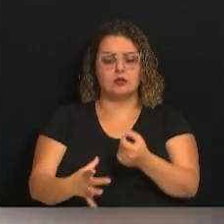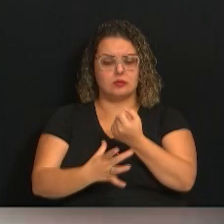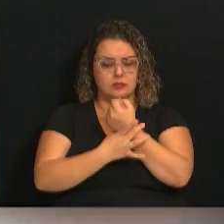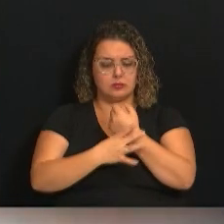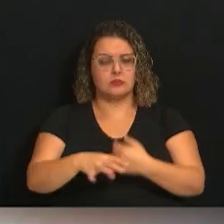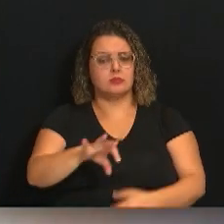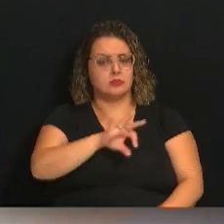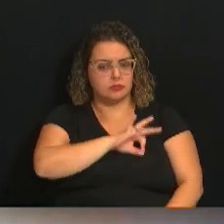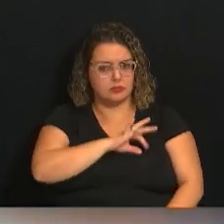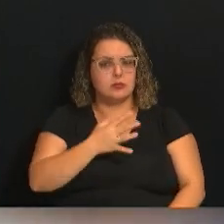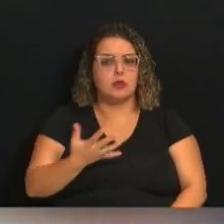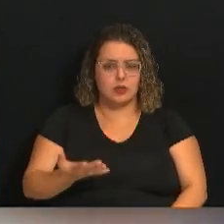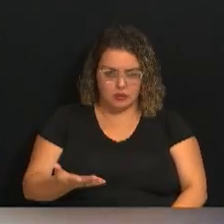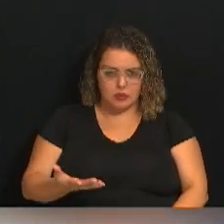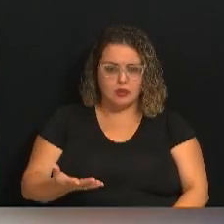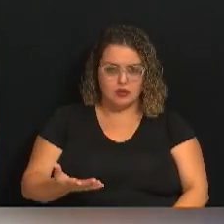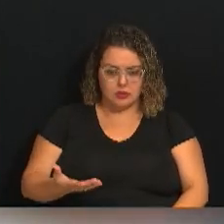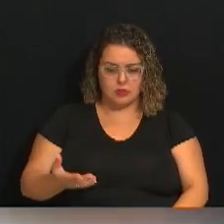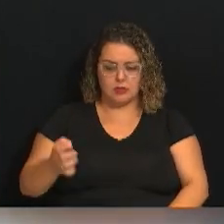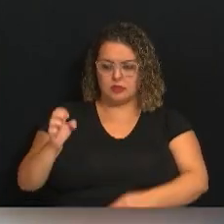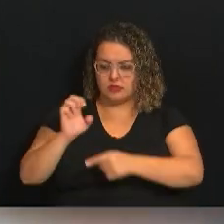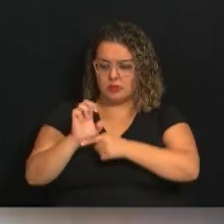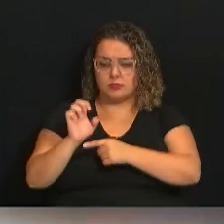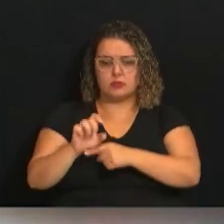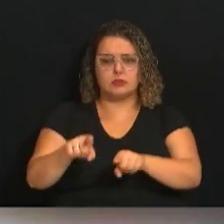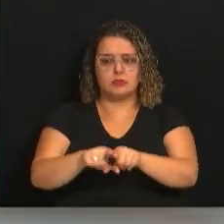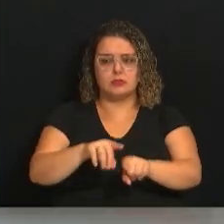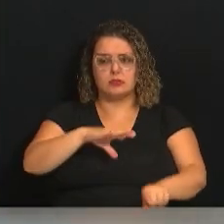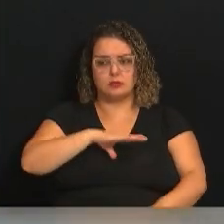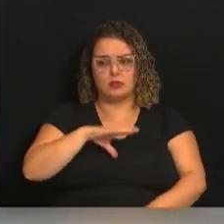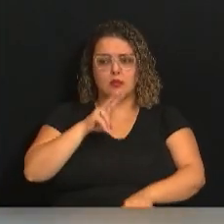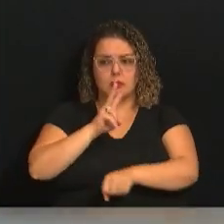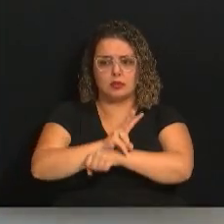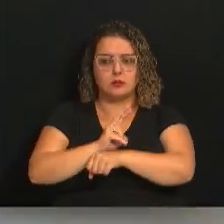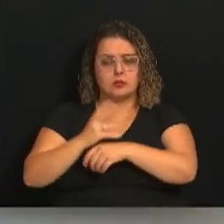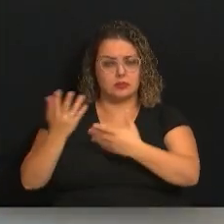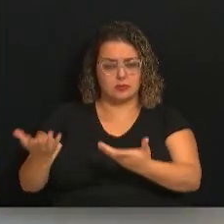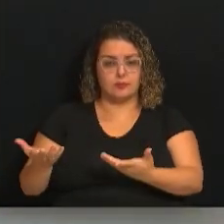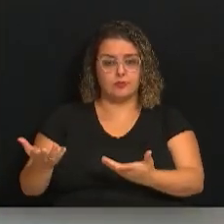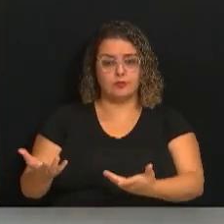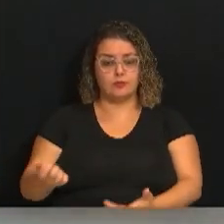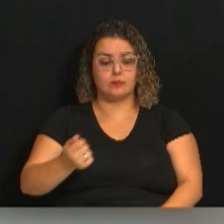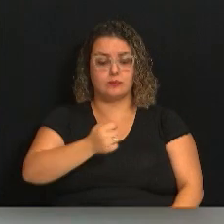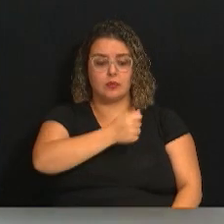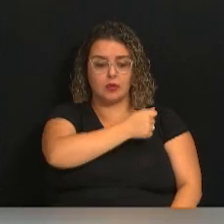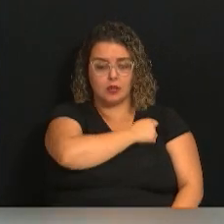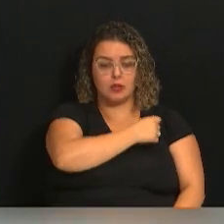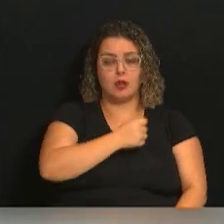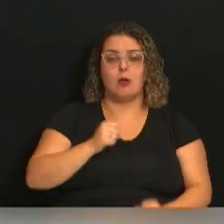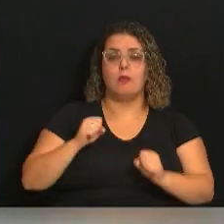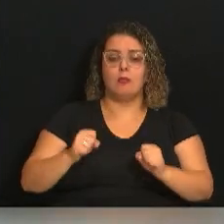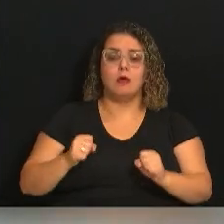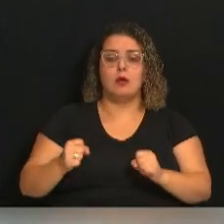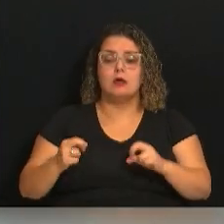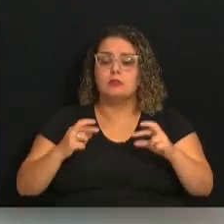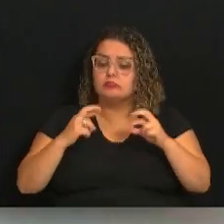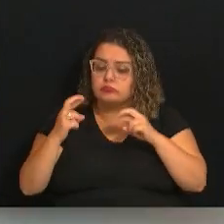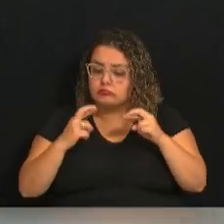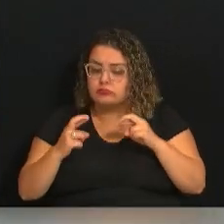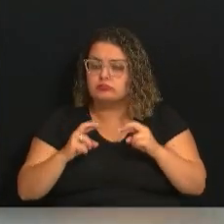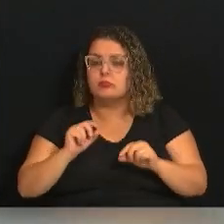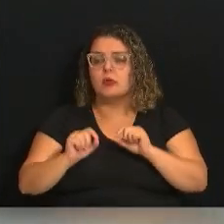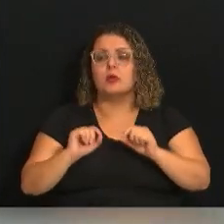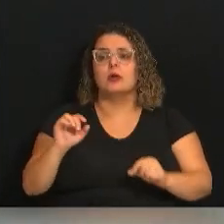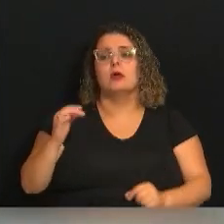da cidade, do estado, possam proteger os acampados. Que as autoridades possam investigar o que ocorreu, que a gente